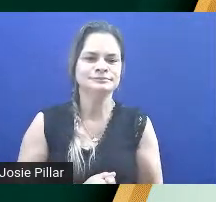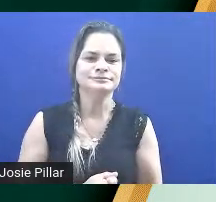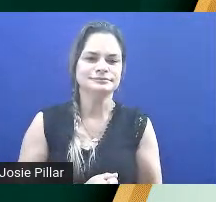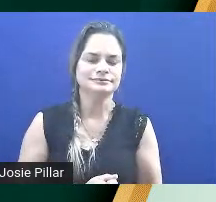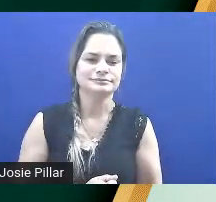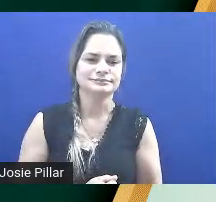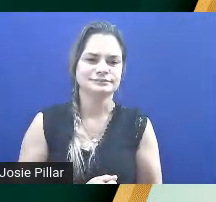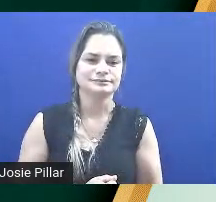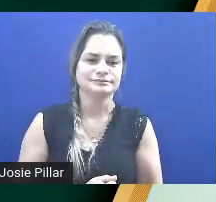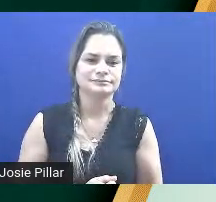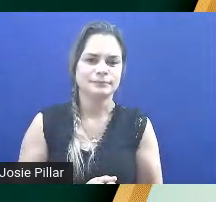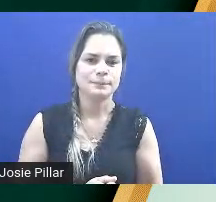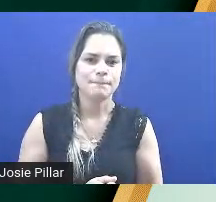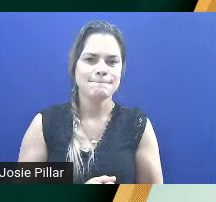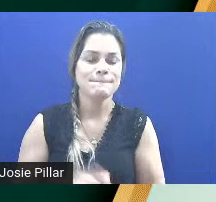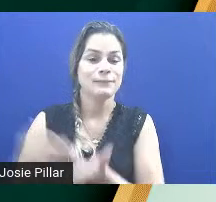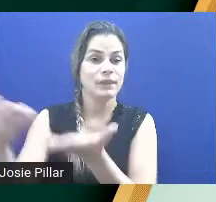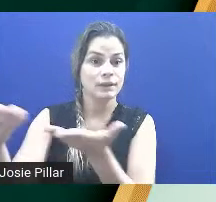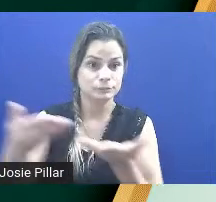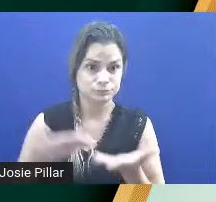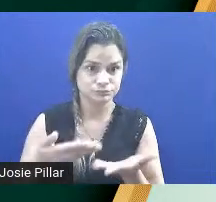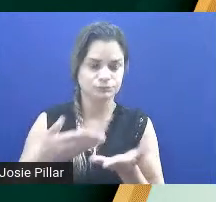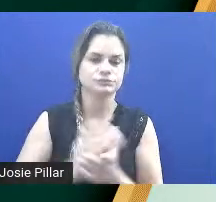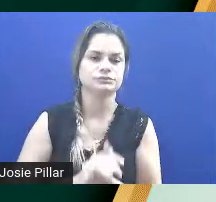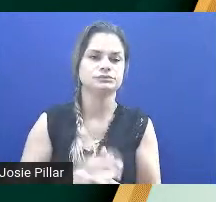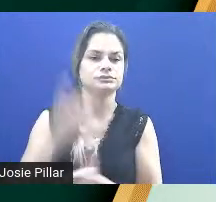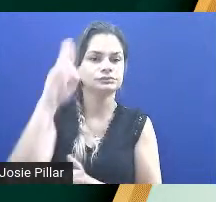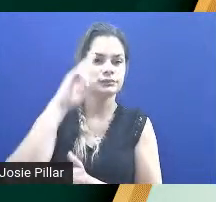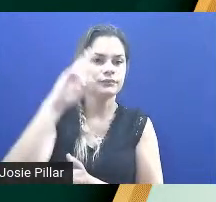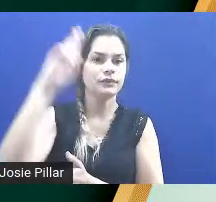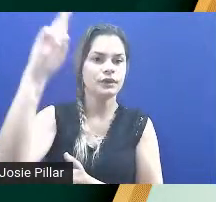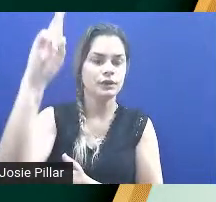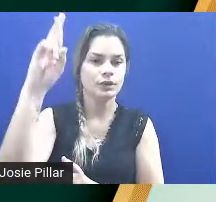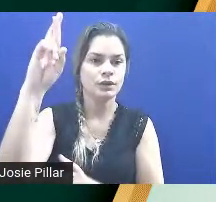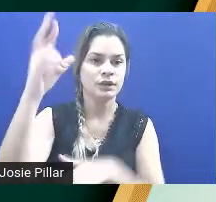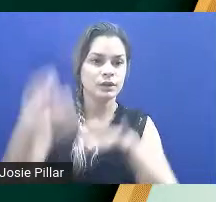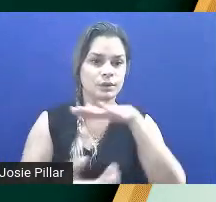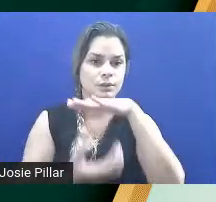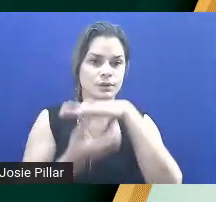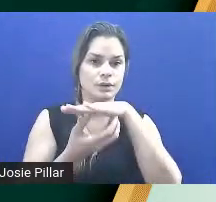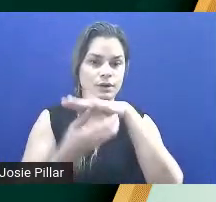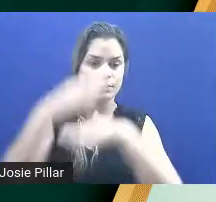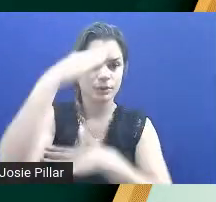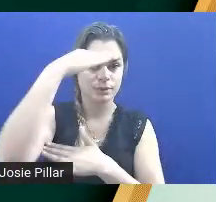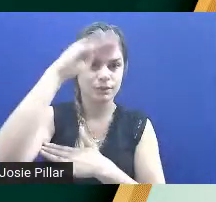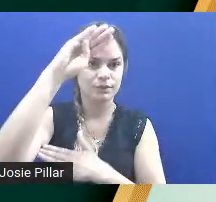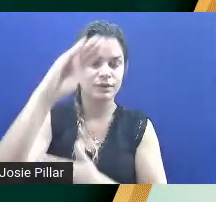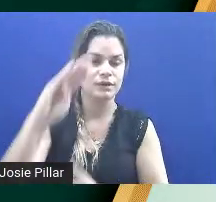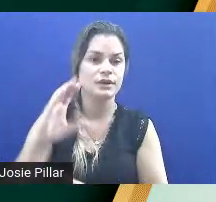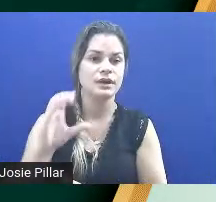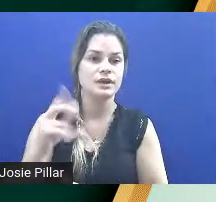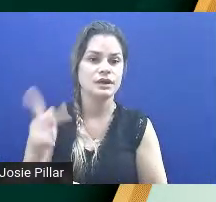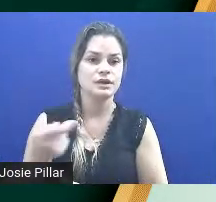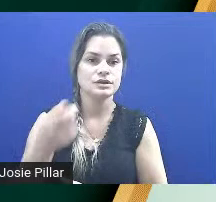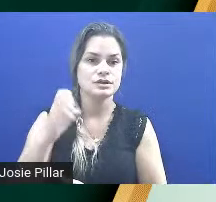Convidamos para seu pronunciamento a diretora do campus Uruguaiana, professora Sheila Denise Ottonelli